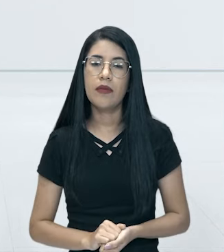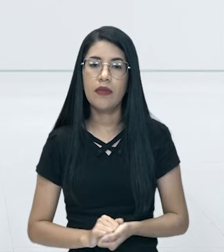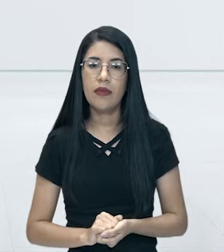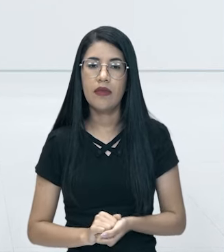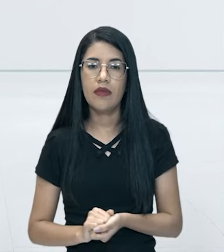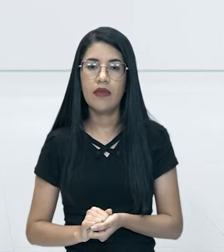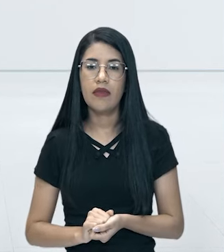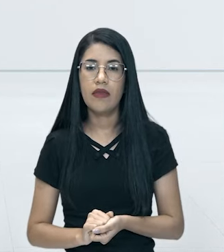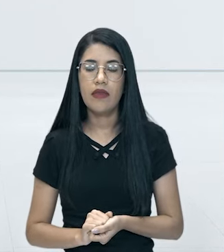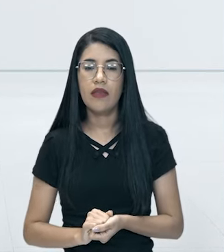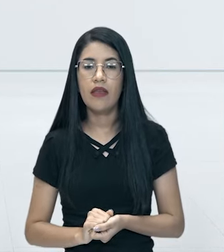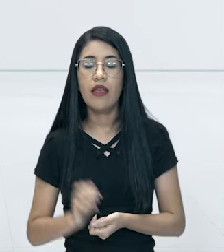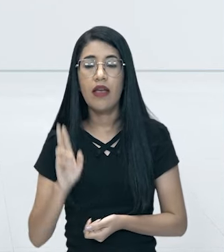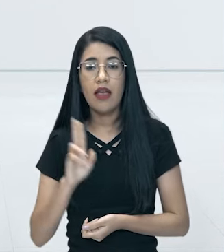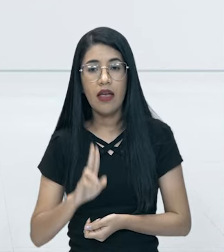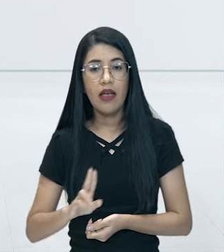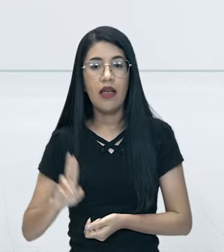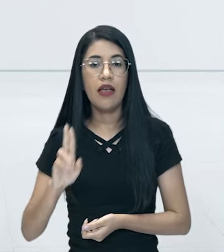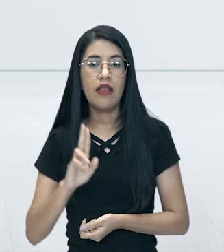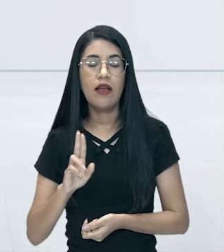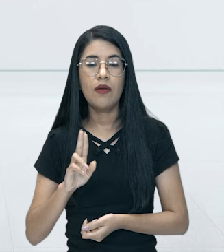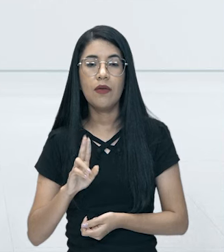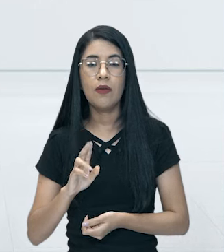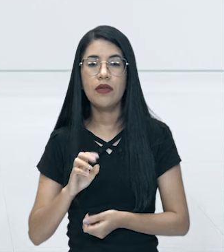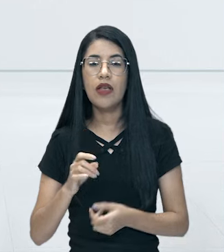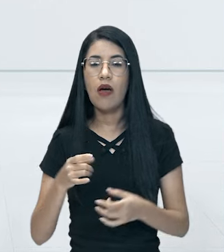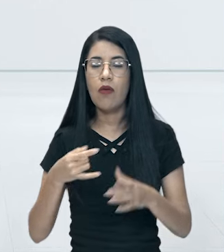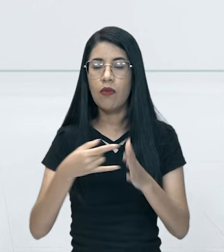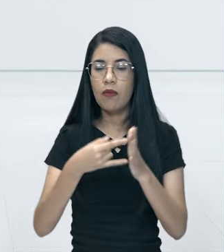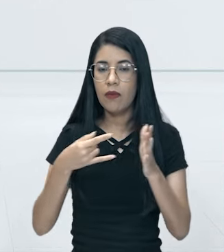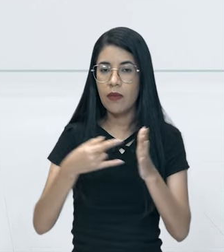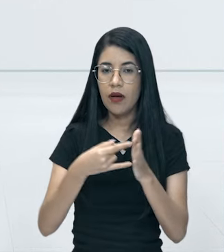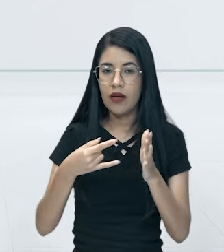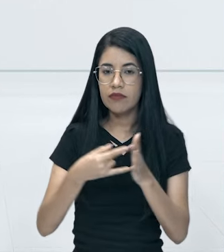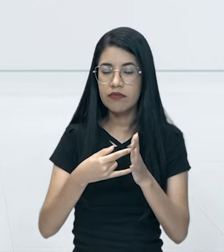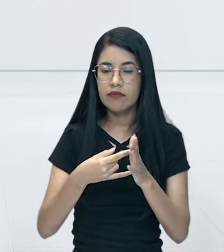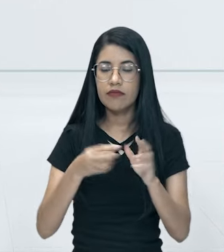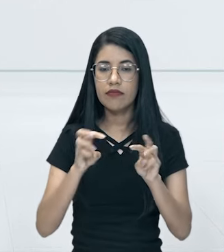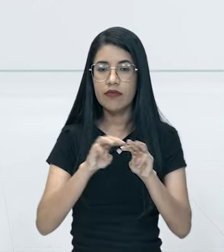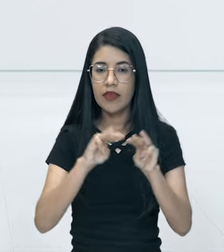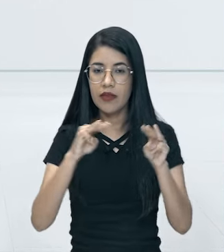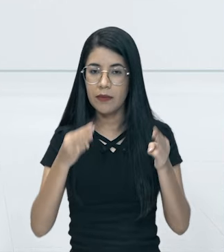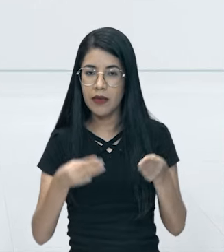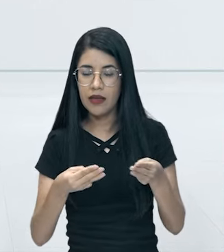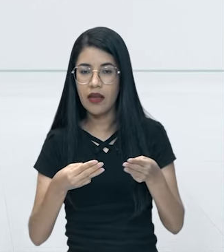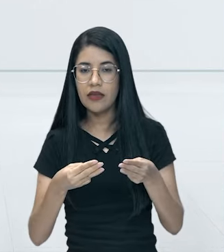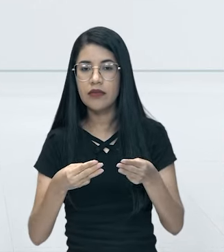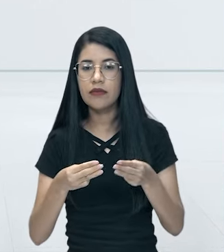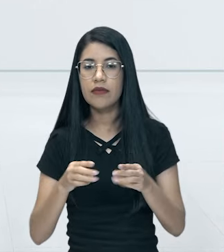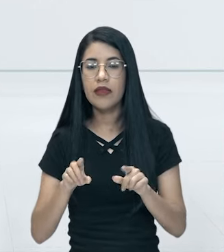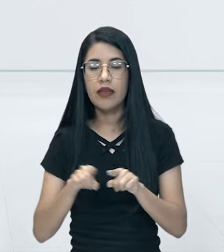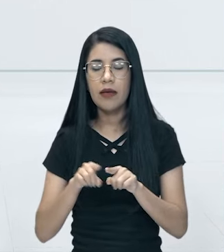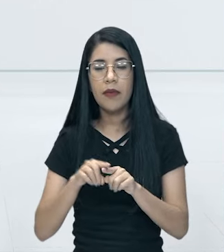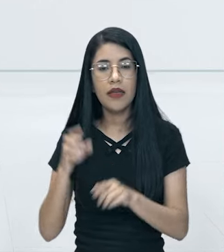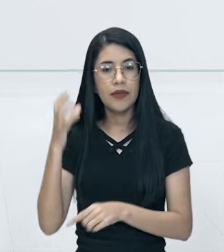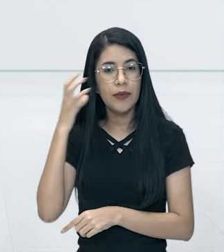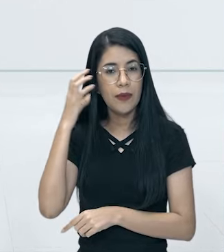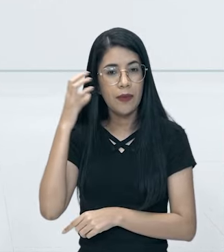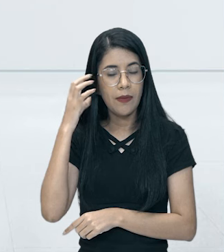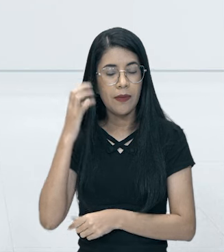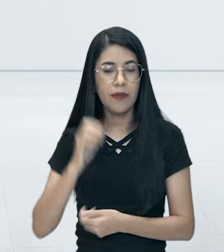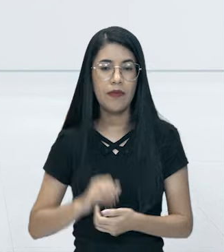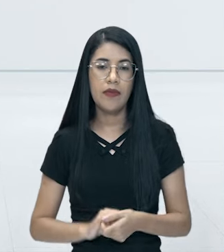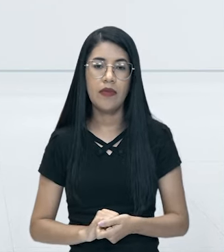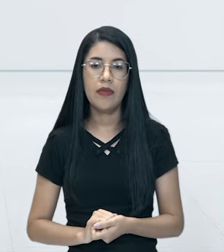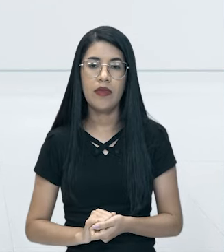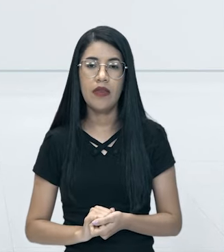magnética utiliza os campos magnéticos e as ondas de rádio para